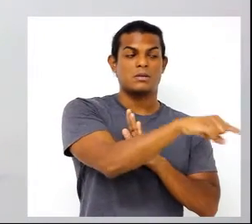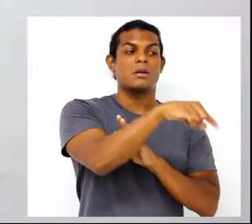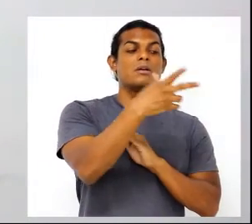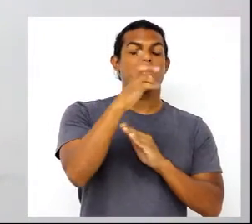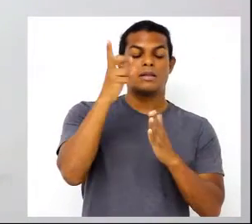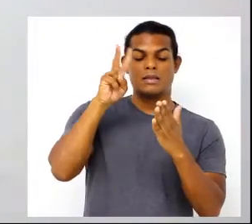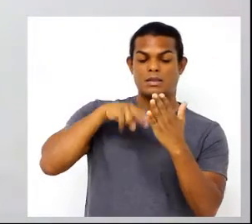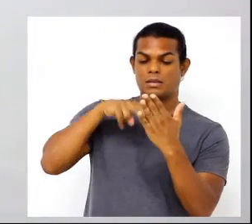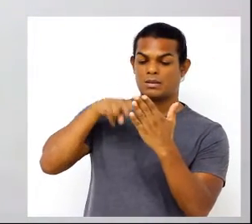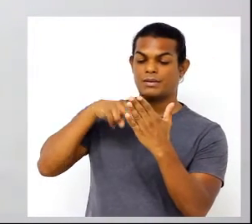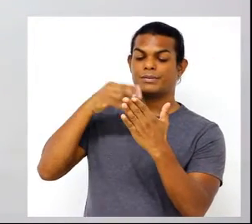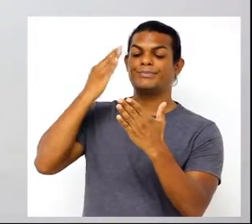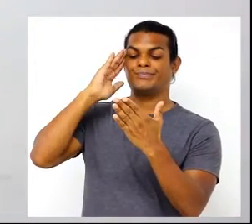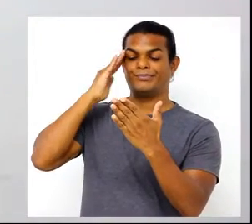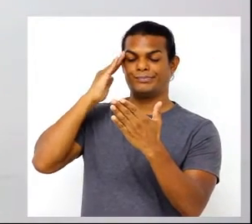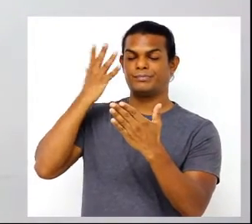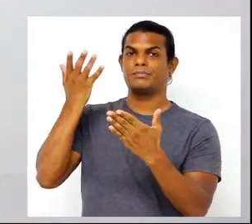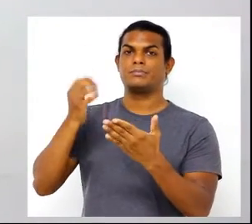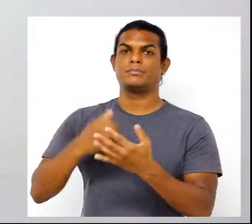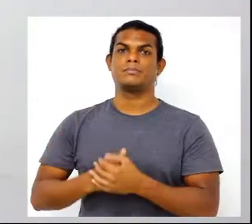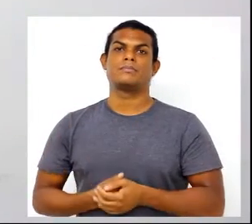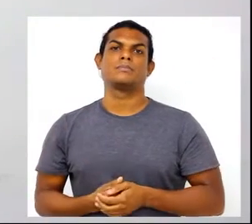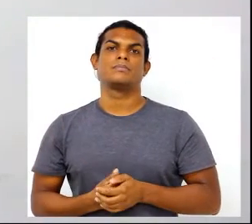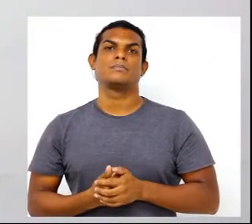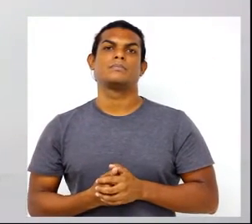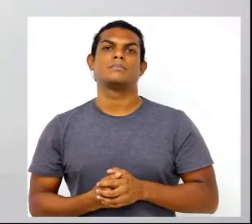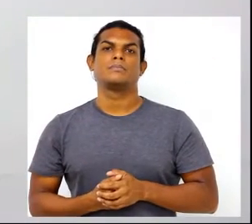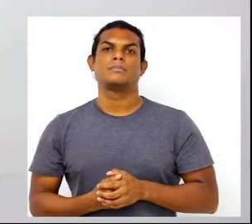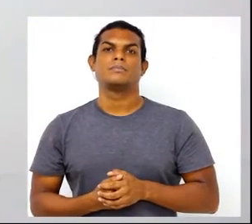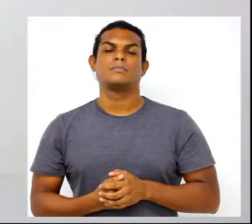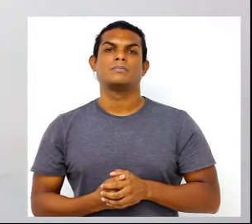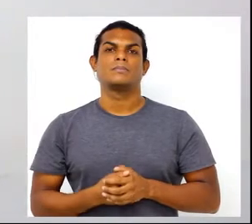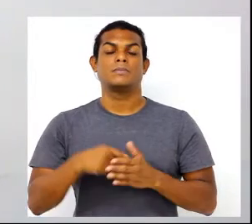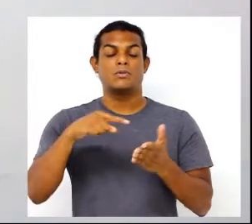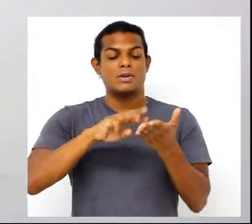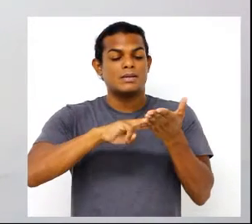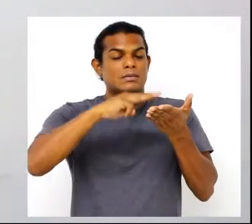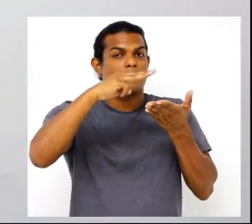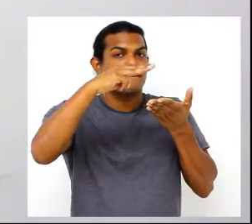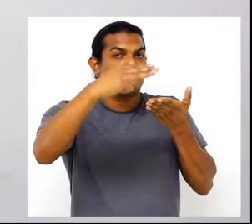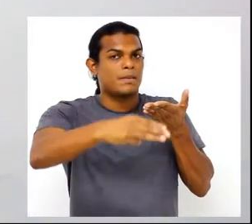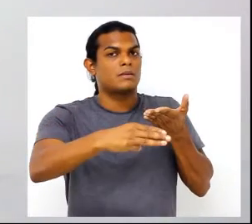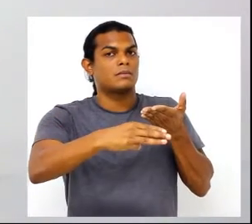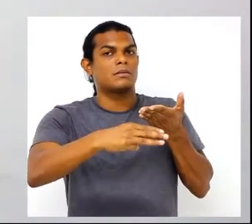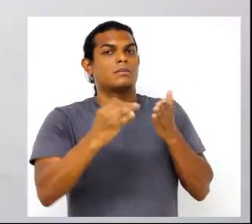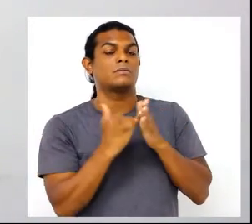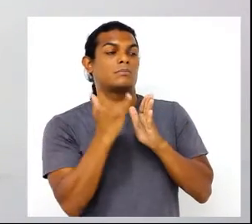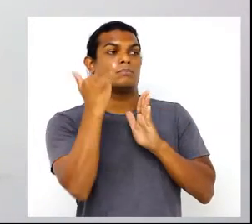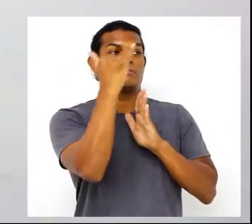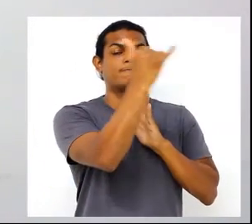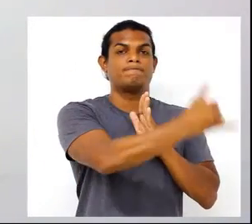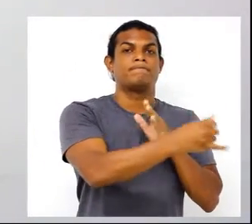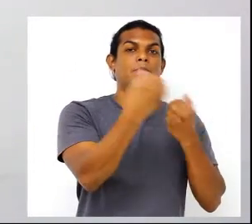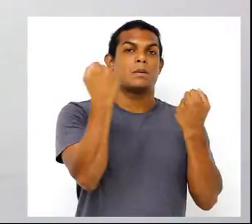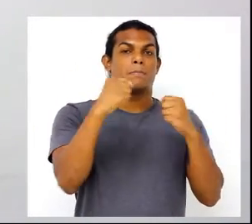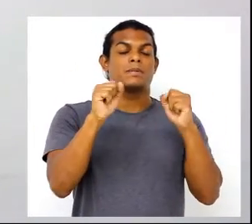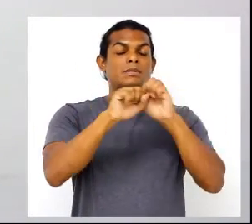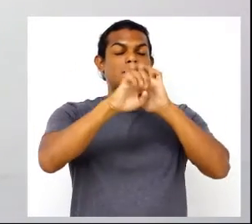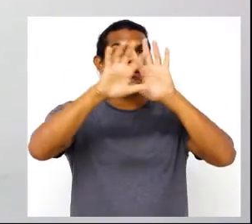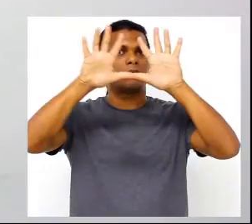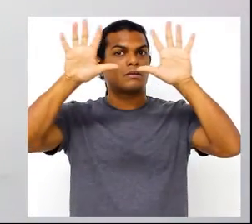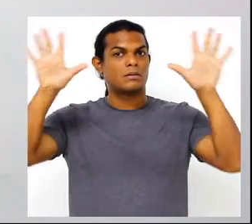pelo meu leitor ou ouvinte, né? Então, a mensagem deve ser clara no primeiro momento,